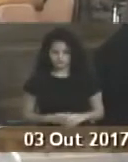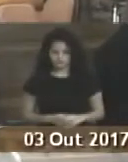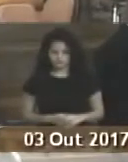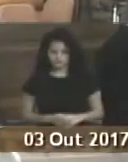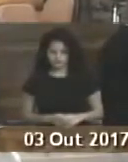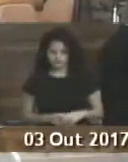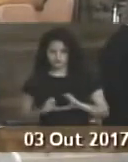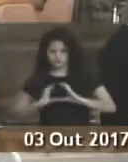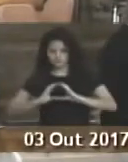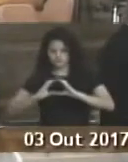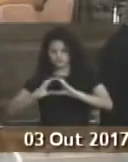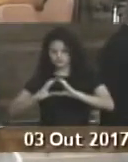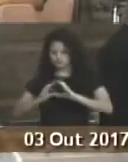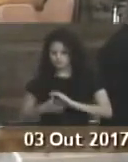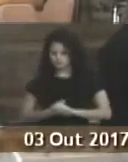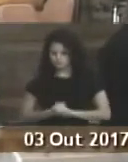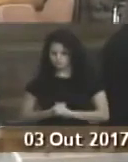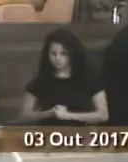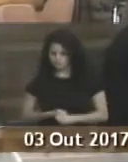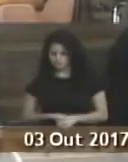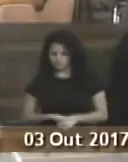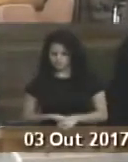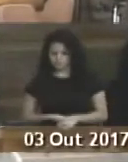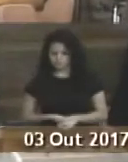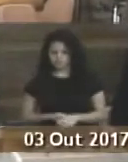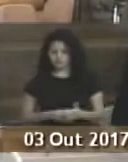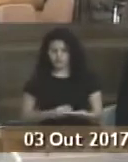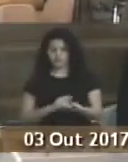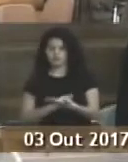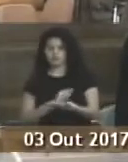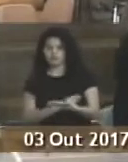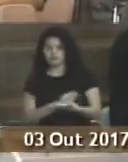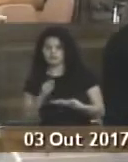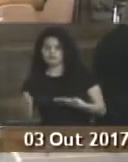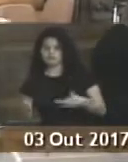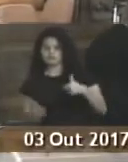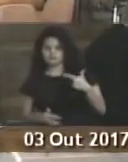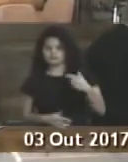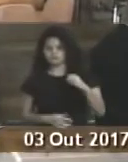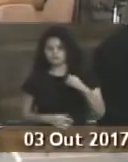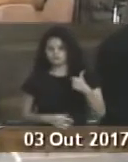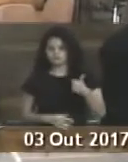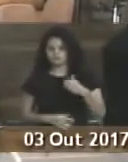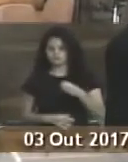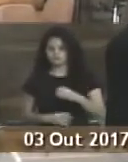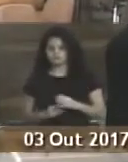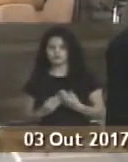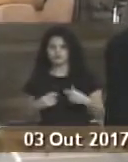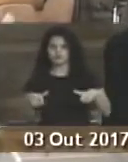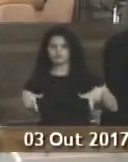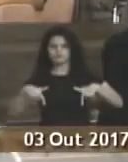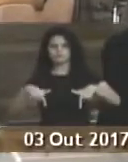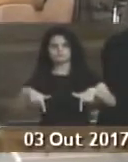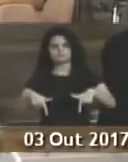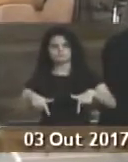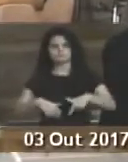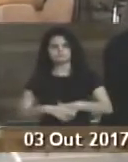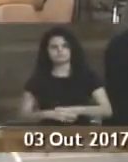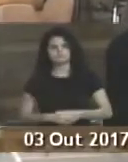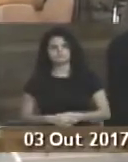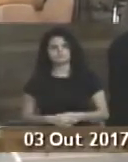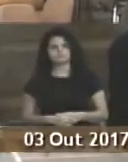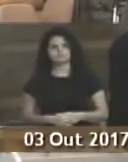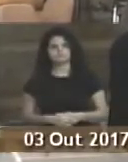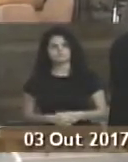internacionais na velocidade, culminando até 2010, com a conquista de Sul-Americano e indo para o Mundial, representando o